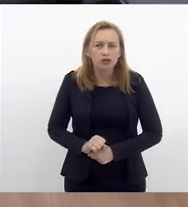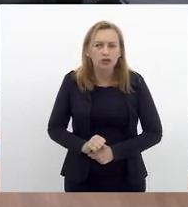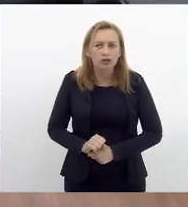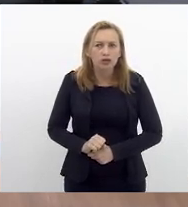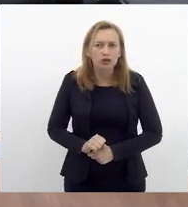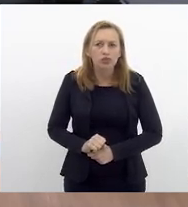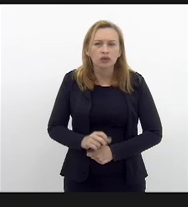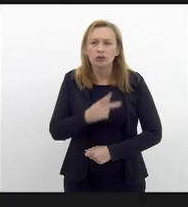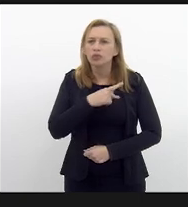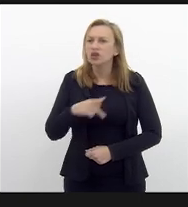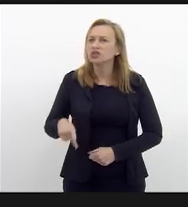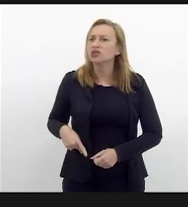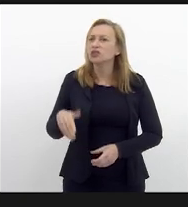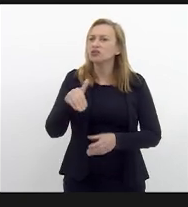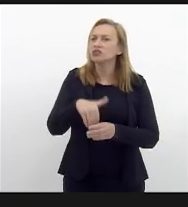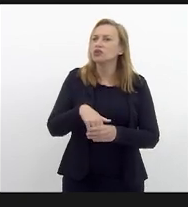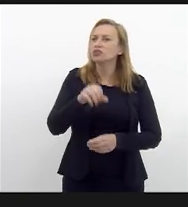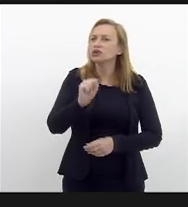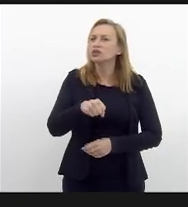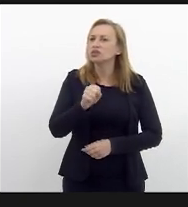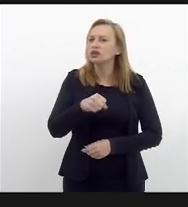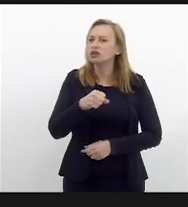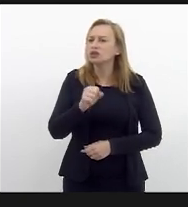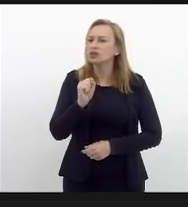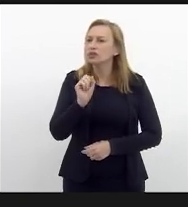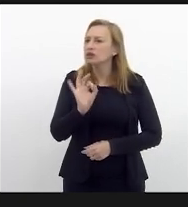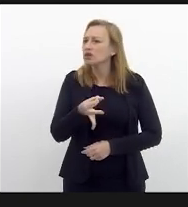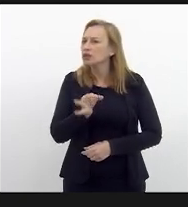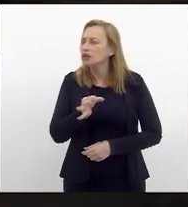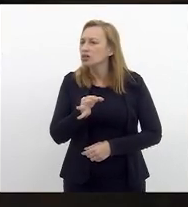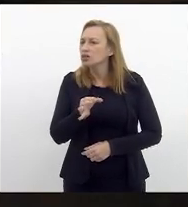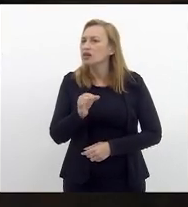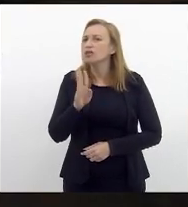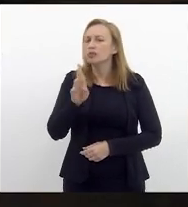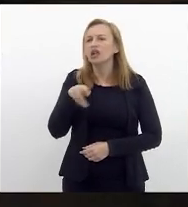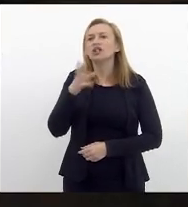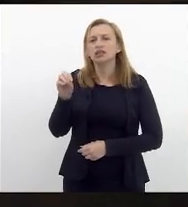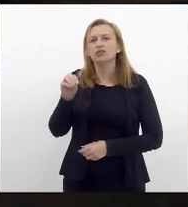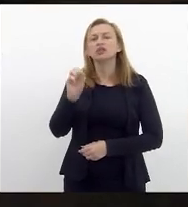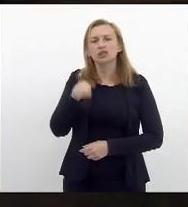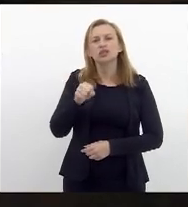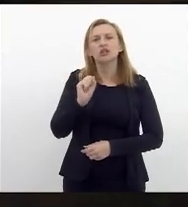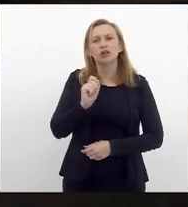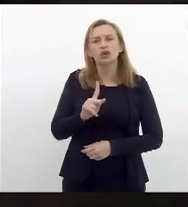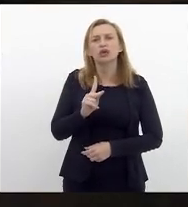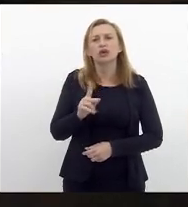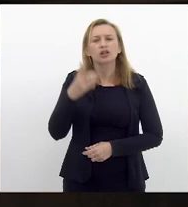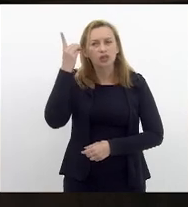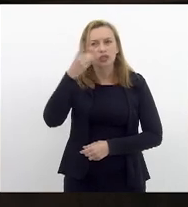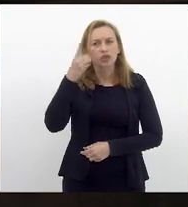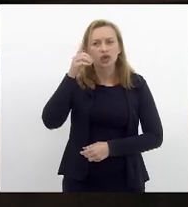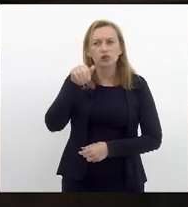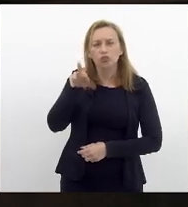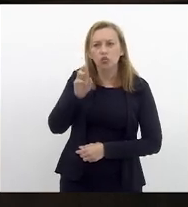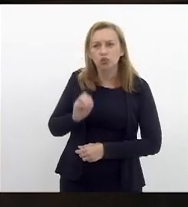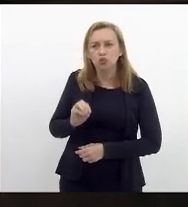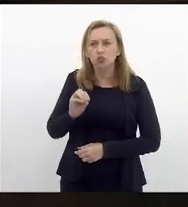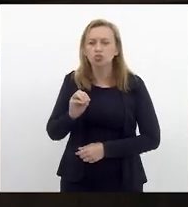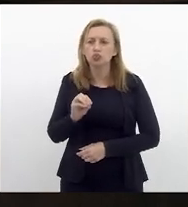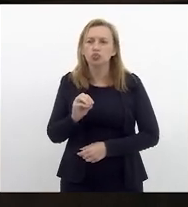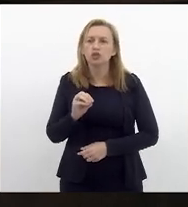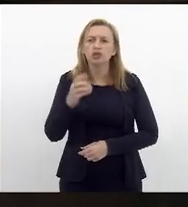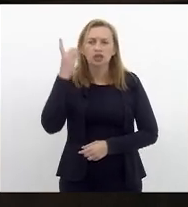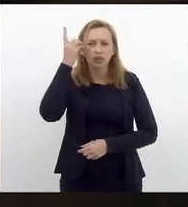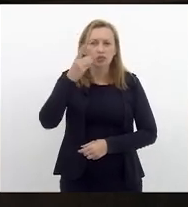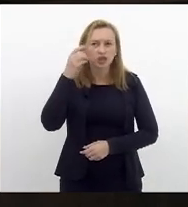Presidente, Aju, vota sim. Eu votei sim, certo? Brazão, sim, ok. Deputado Bruno Dauari, deputado